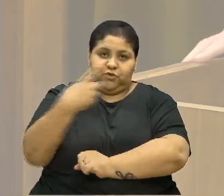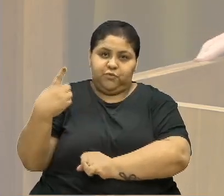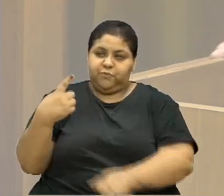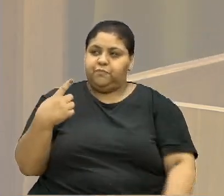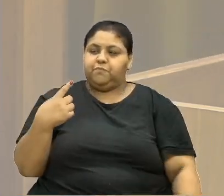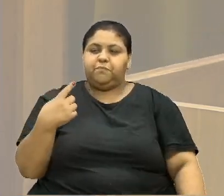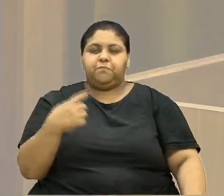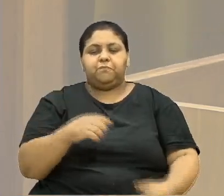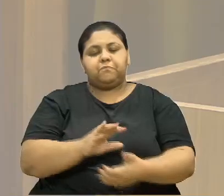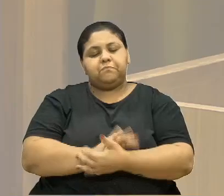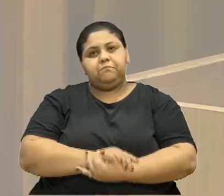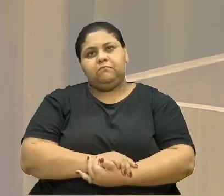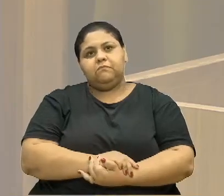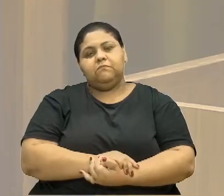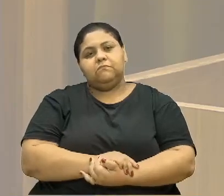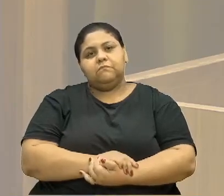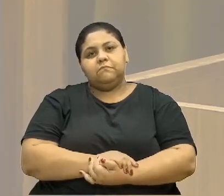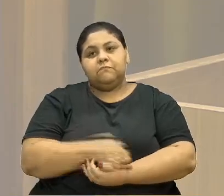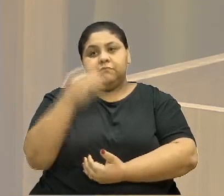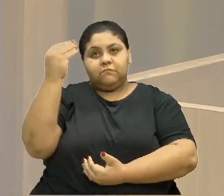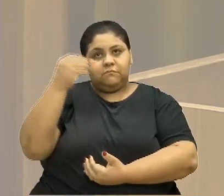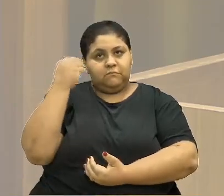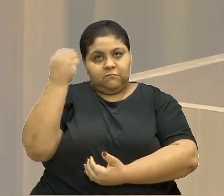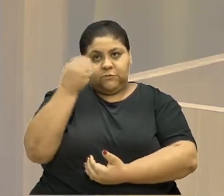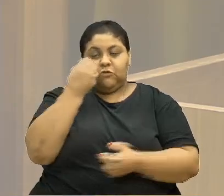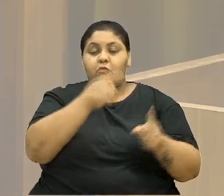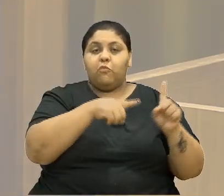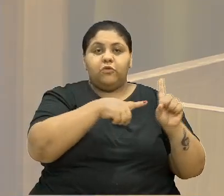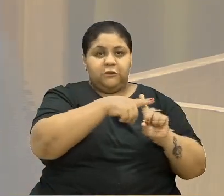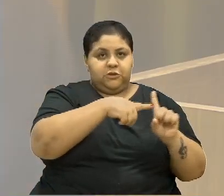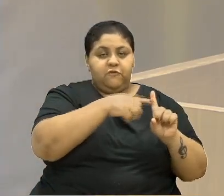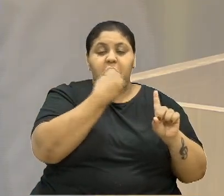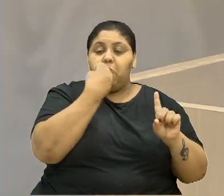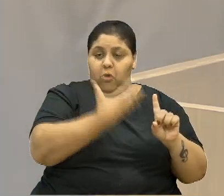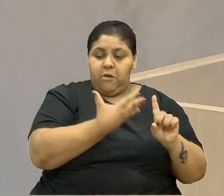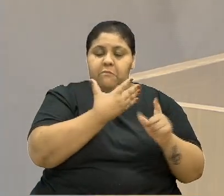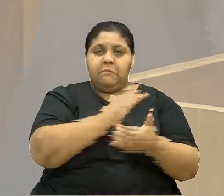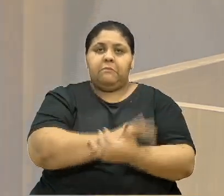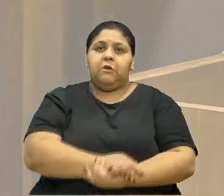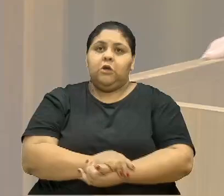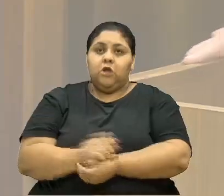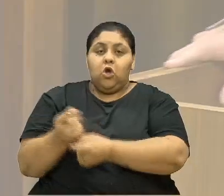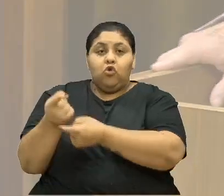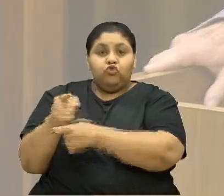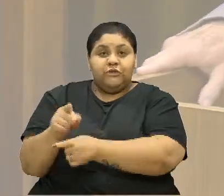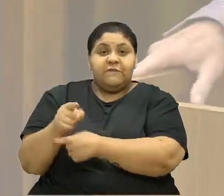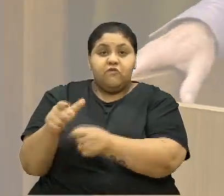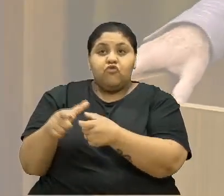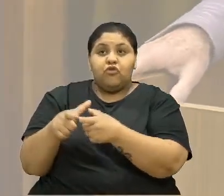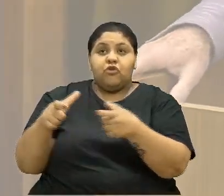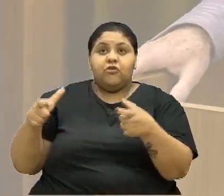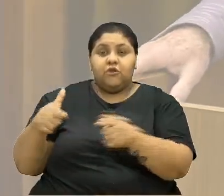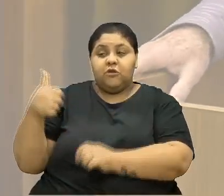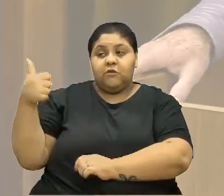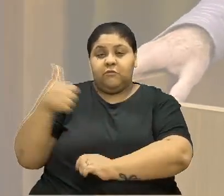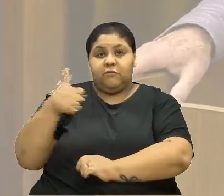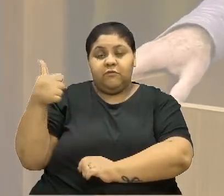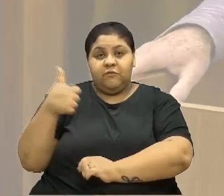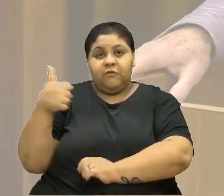Então, foi uma experiência positiva, um desafio grande na